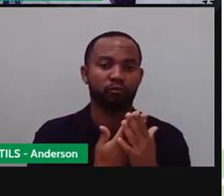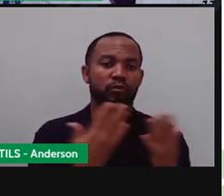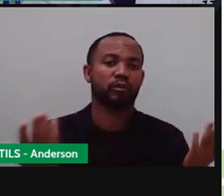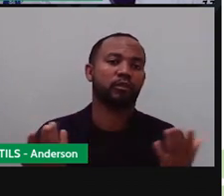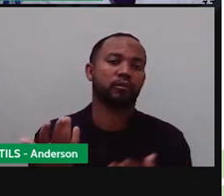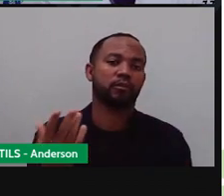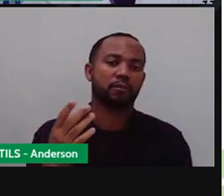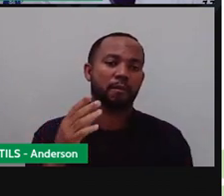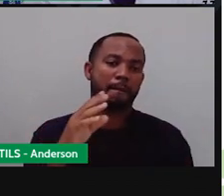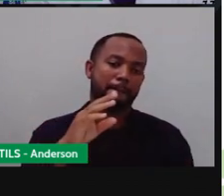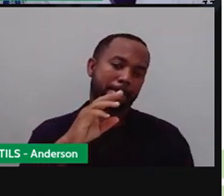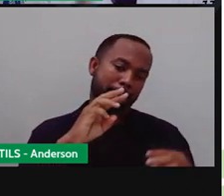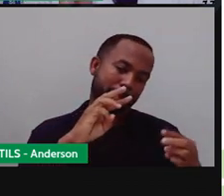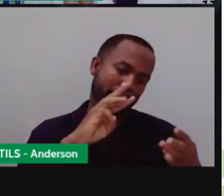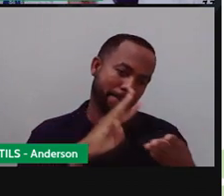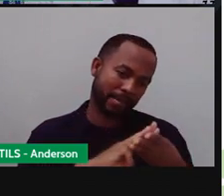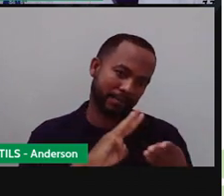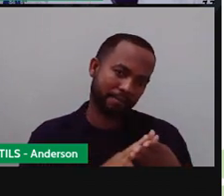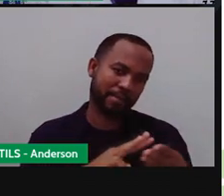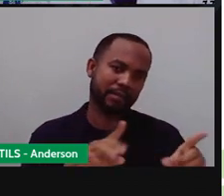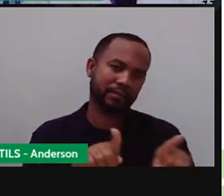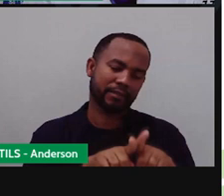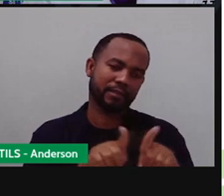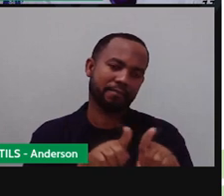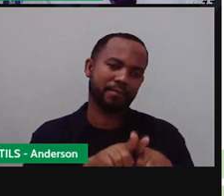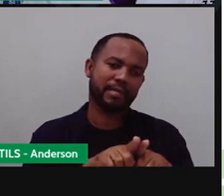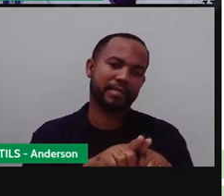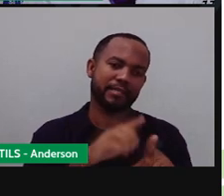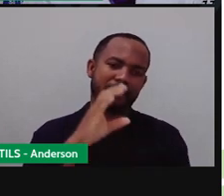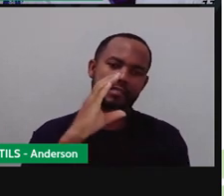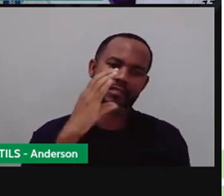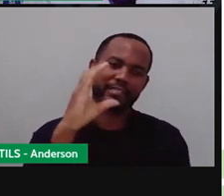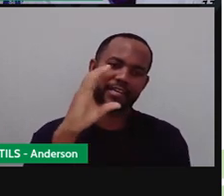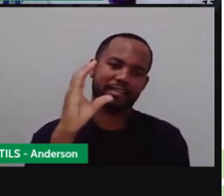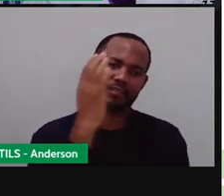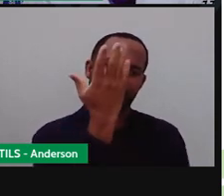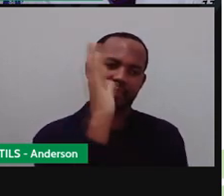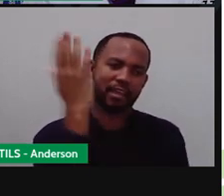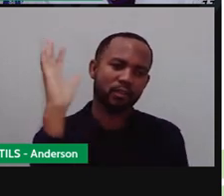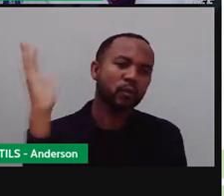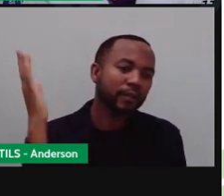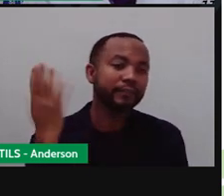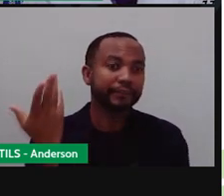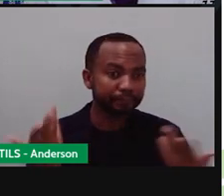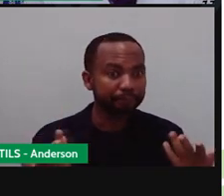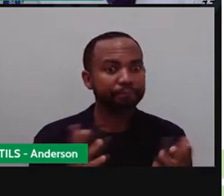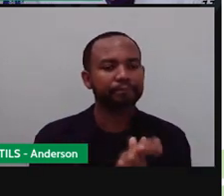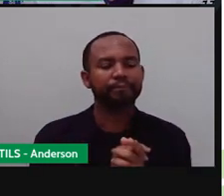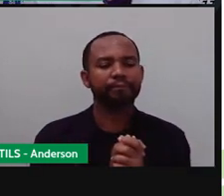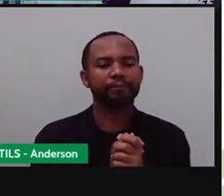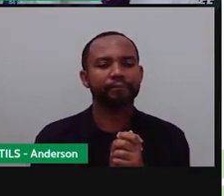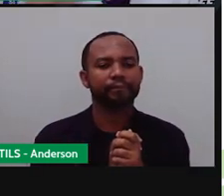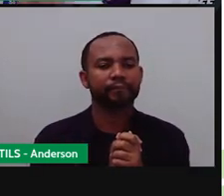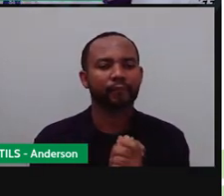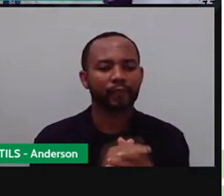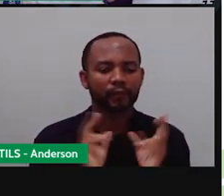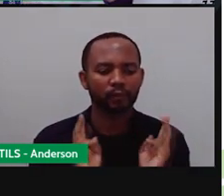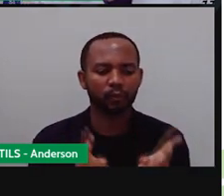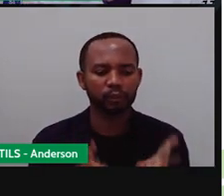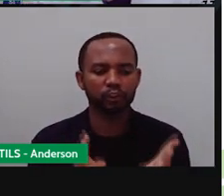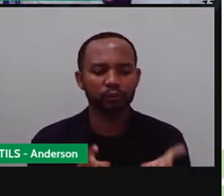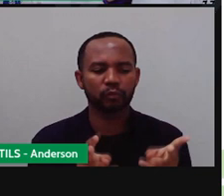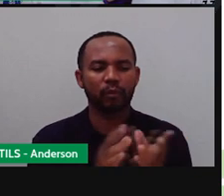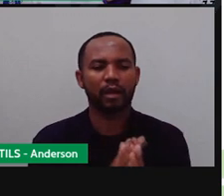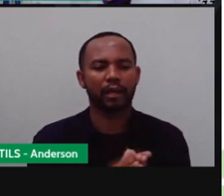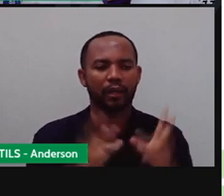e ciências da natureza. Pro Maria e Anderson, em mais uma aula aqui com vocês. Vamos continuar aí, né,